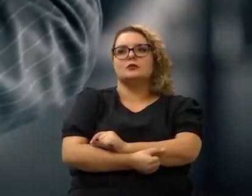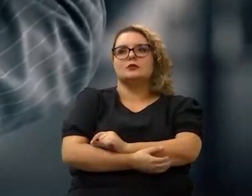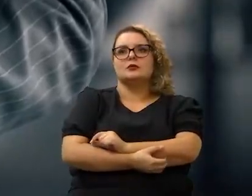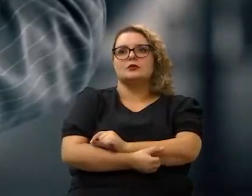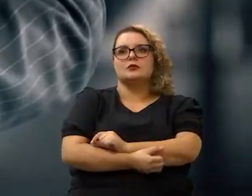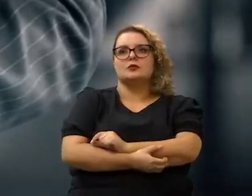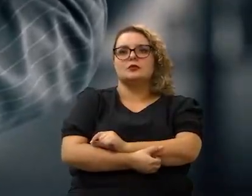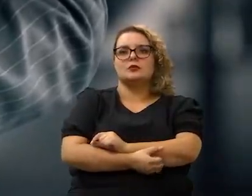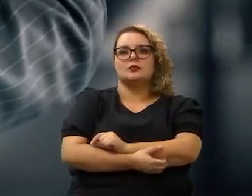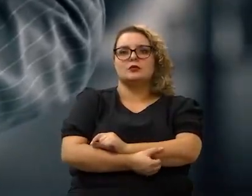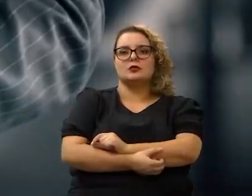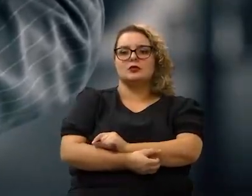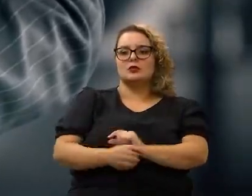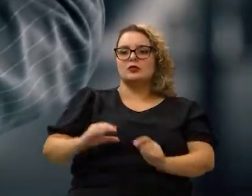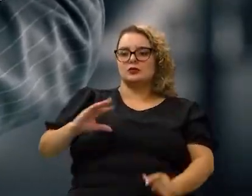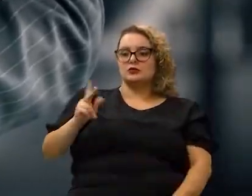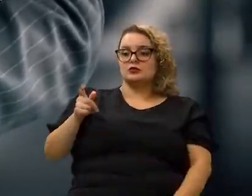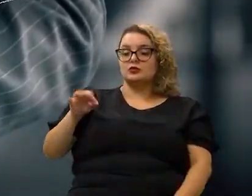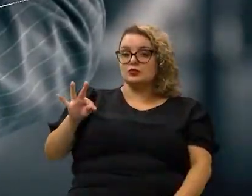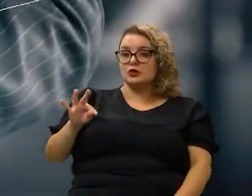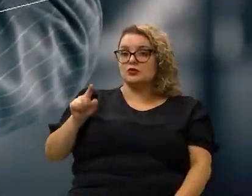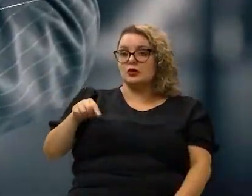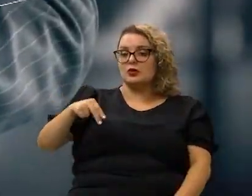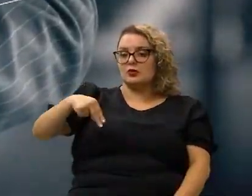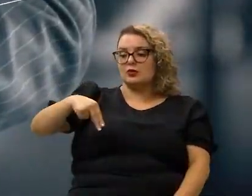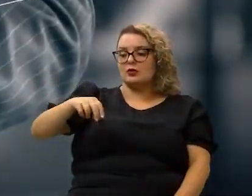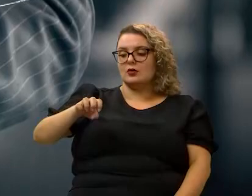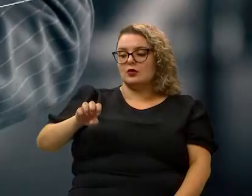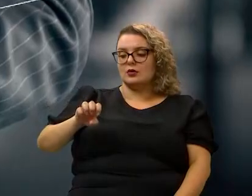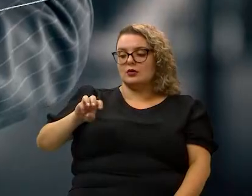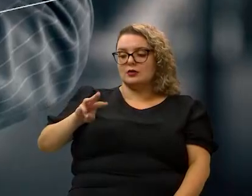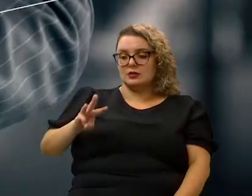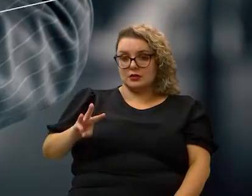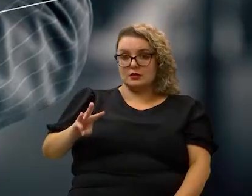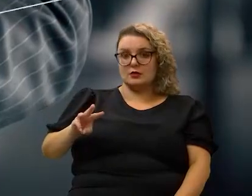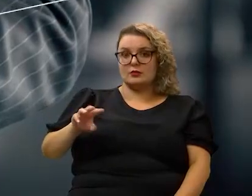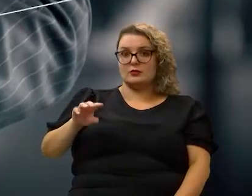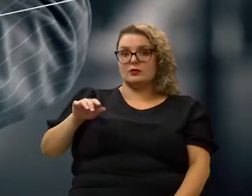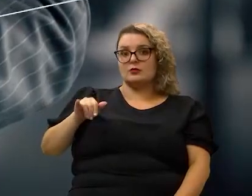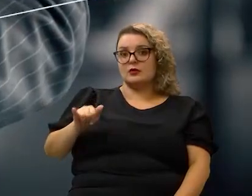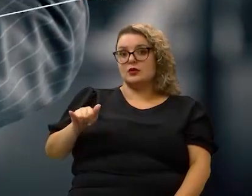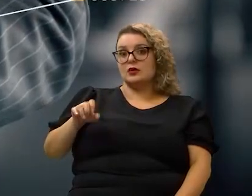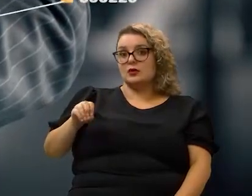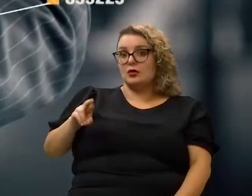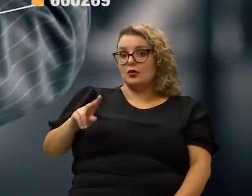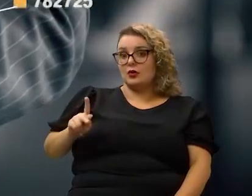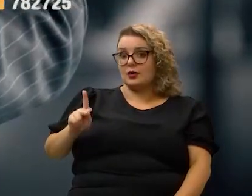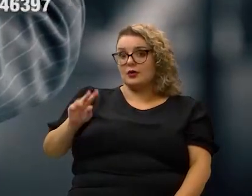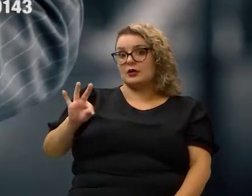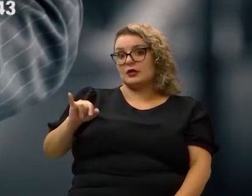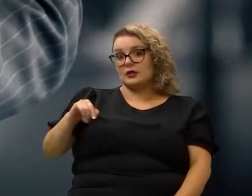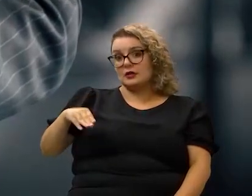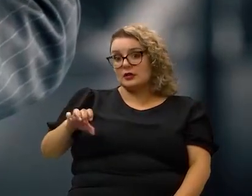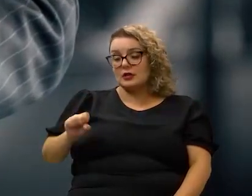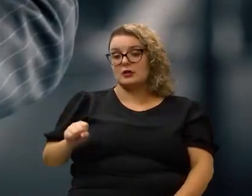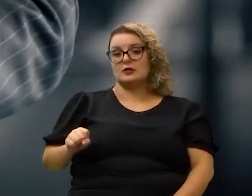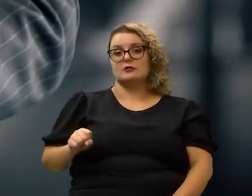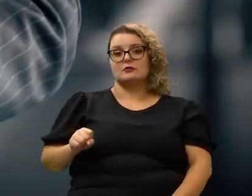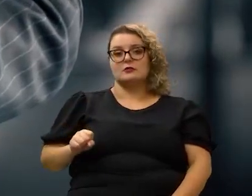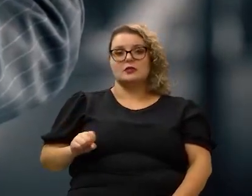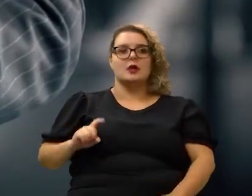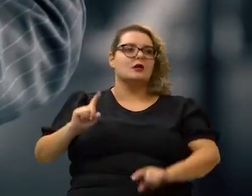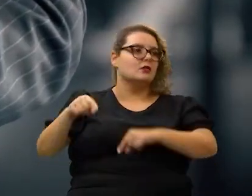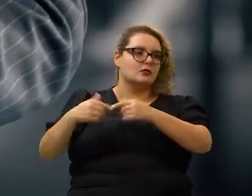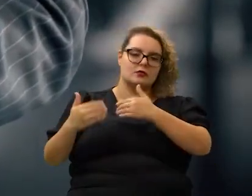que criou o ChatGPT, é o New York Times. Mas eu imagino que agora vai um efeito em cascata, porque tem pedaços inteiros